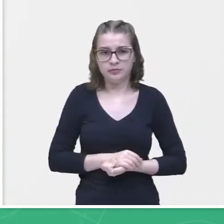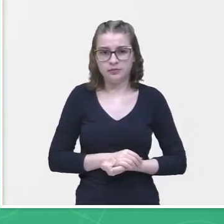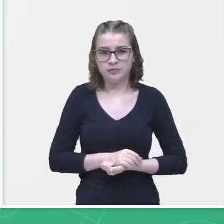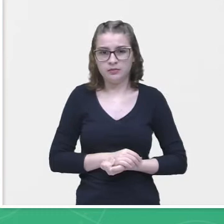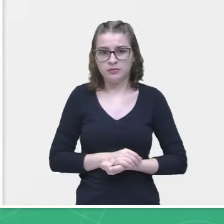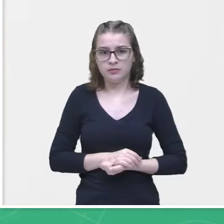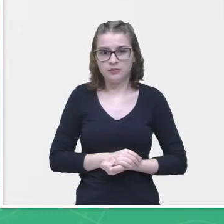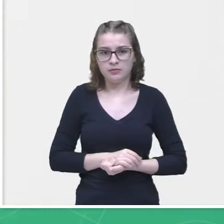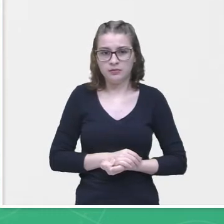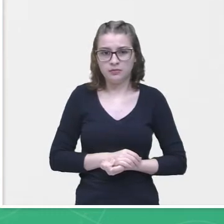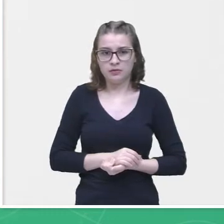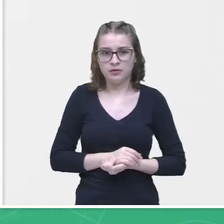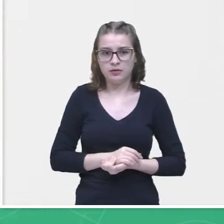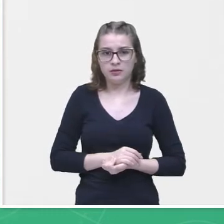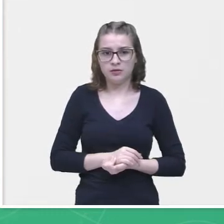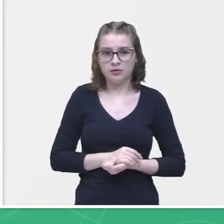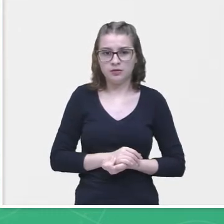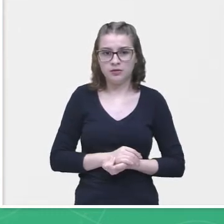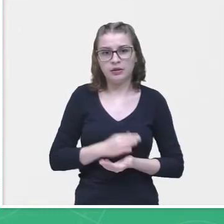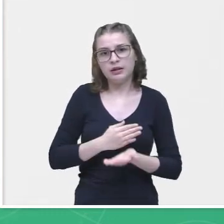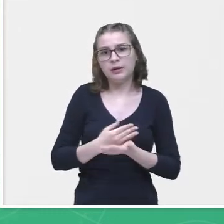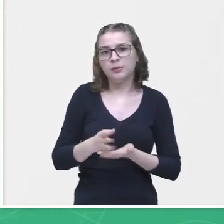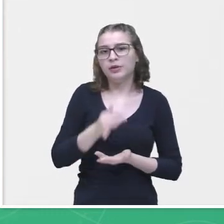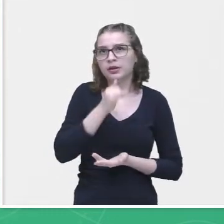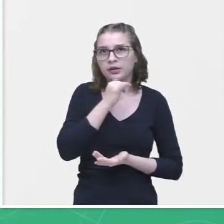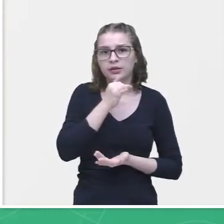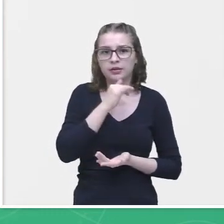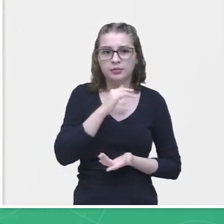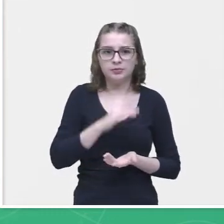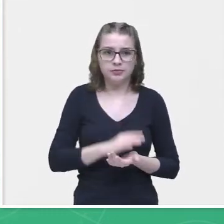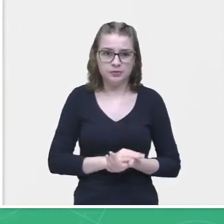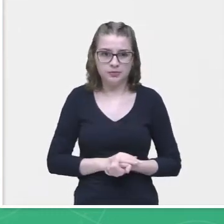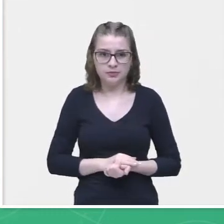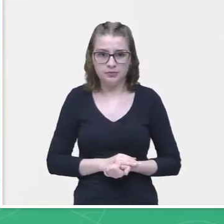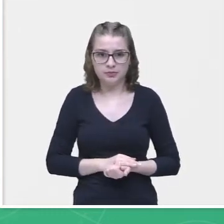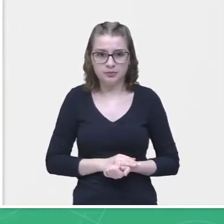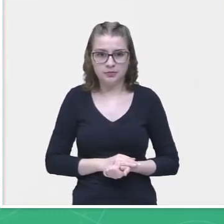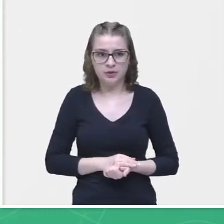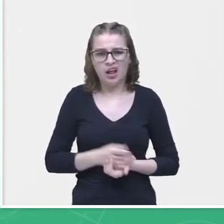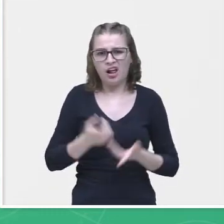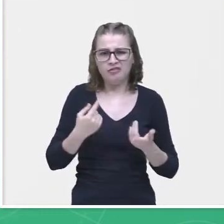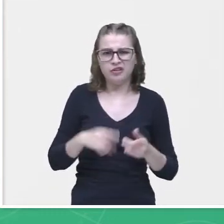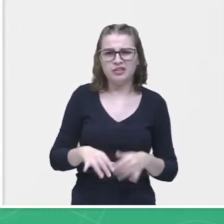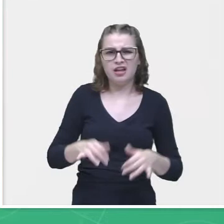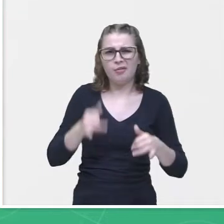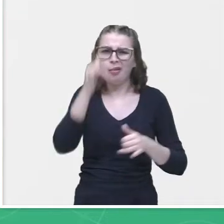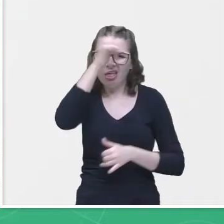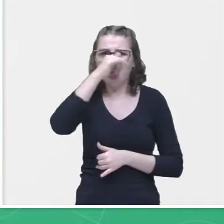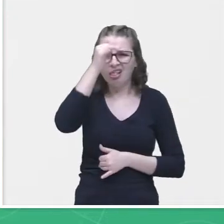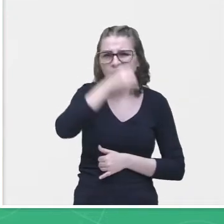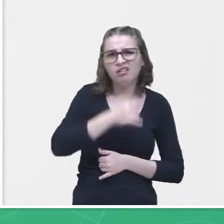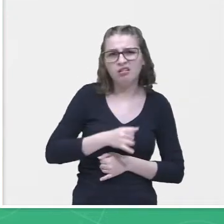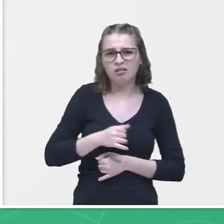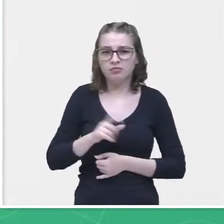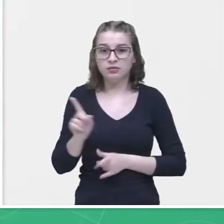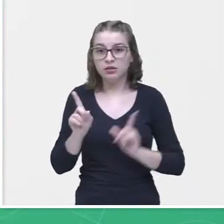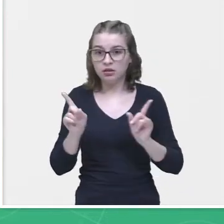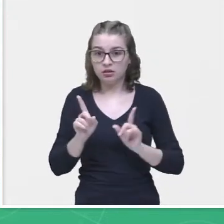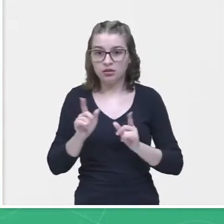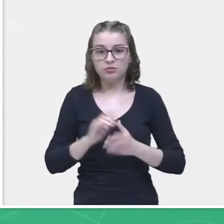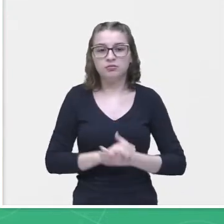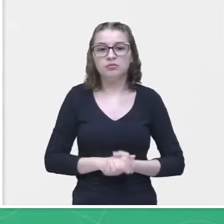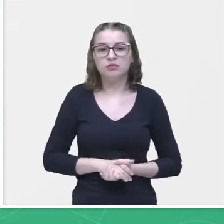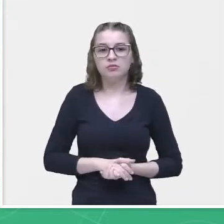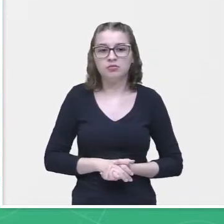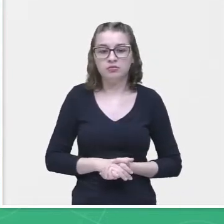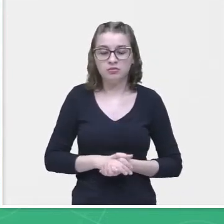Introdução. Não seja bobo, por exemplo, o título aí eu começo a apresentar. Eu tenho um desenvolvimento. Olha